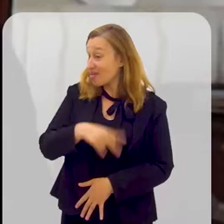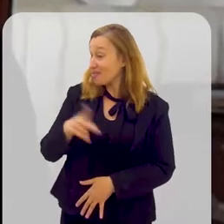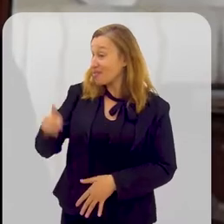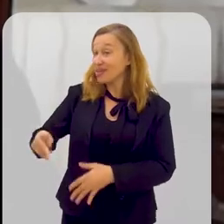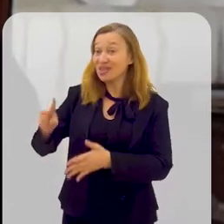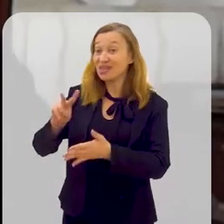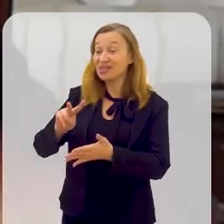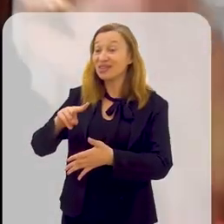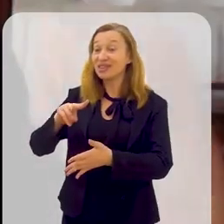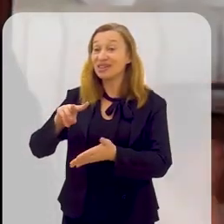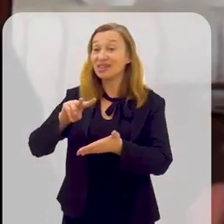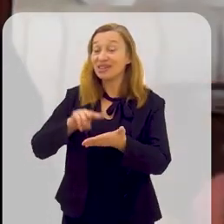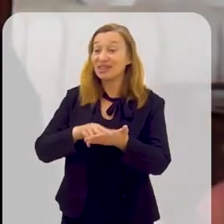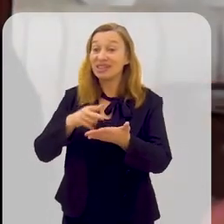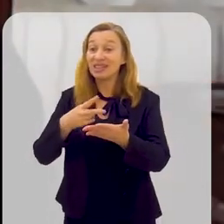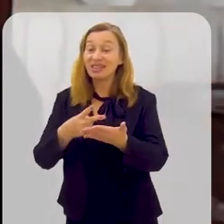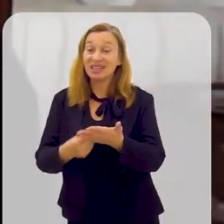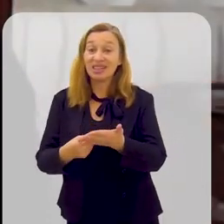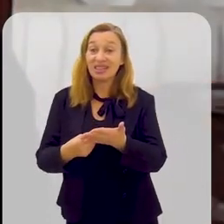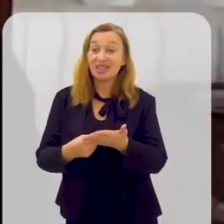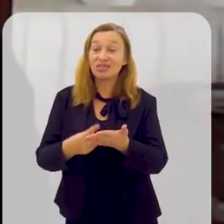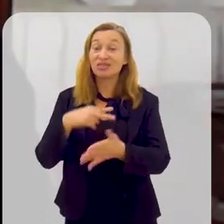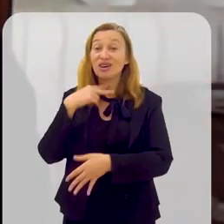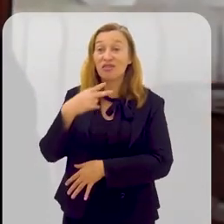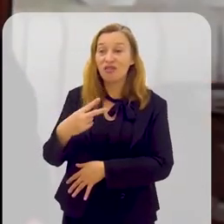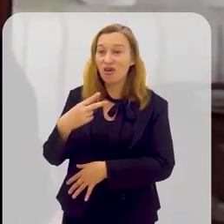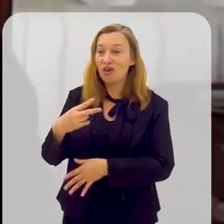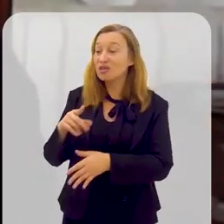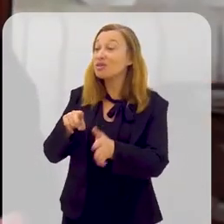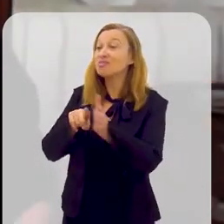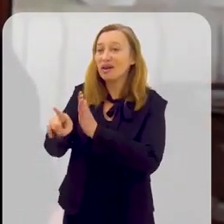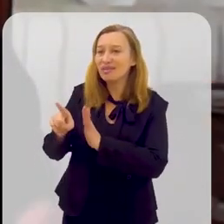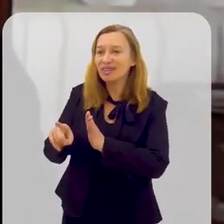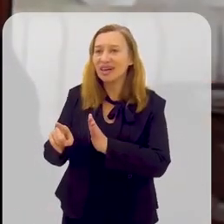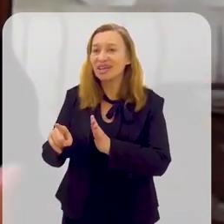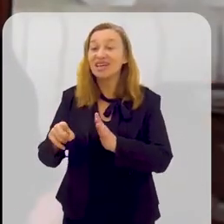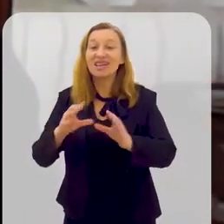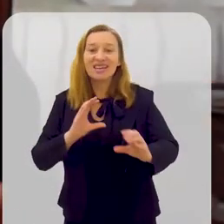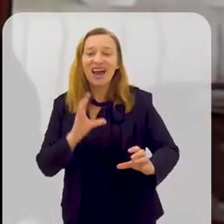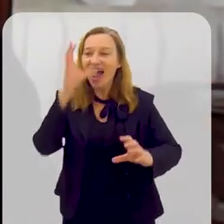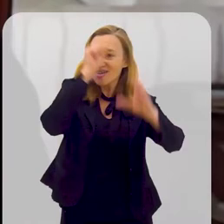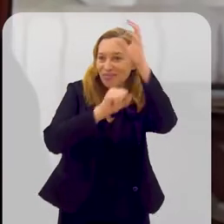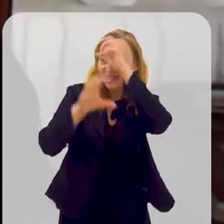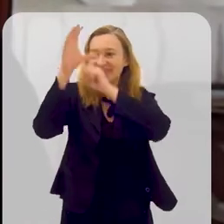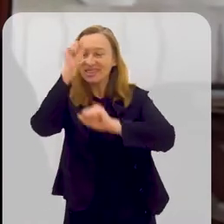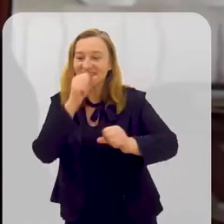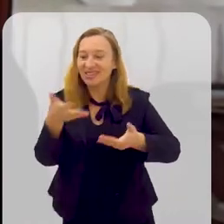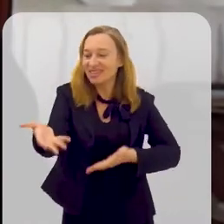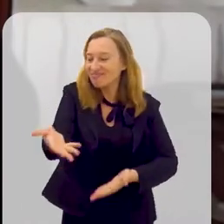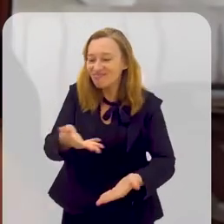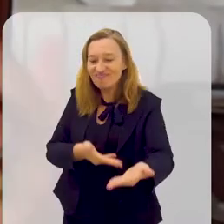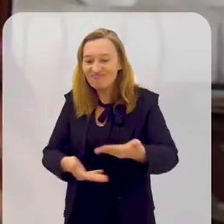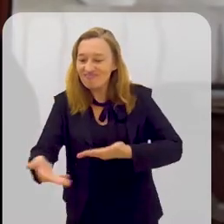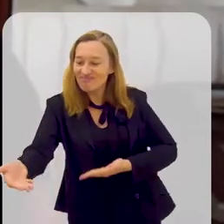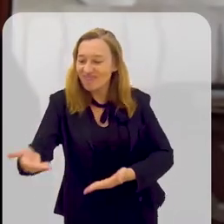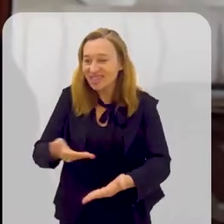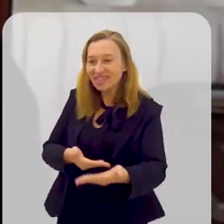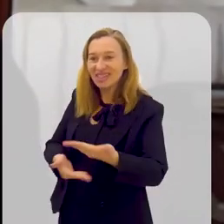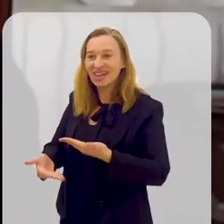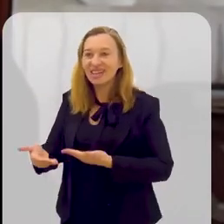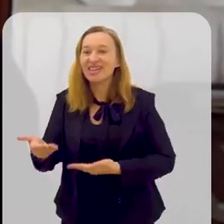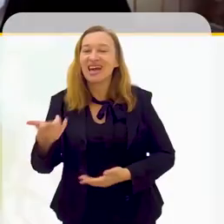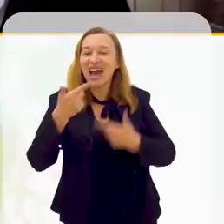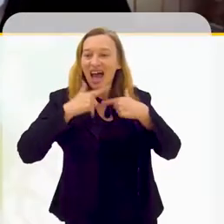e a professora traduzia para turma o que ele Havia perguntado e assim eles iam aprendendo um